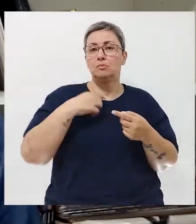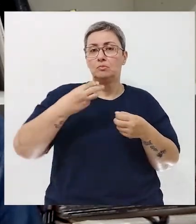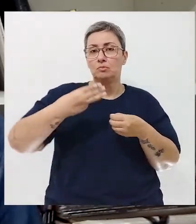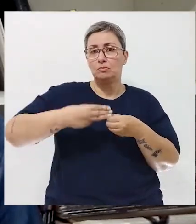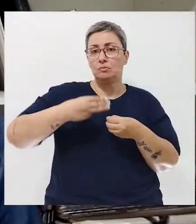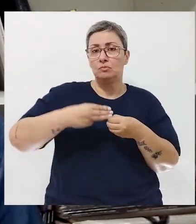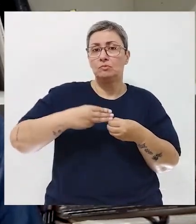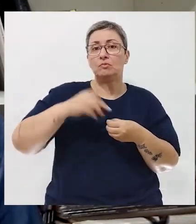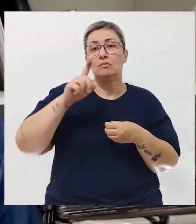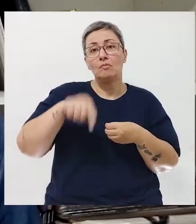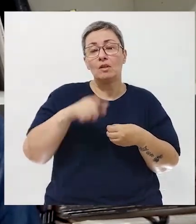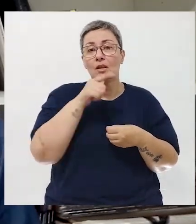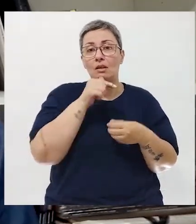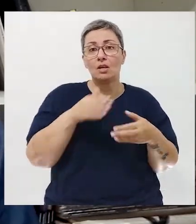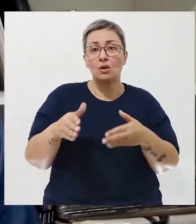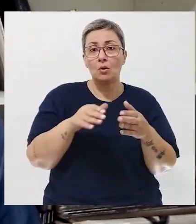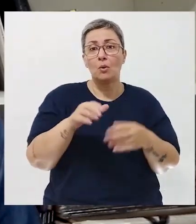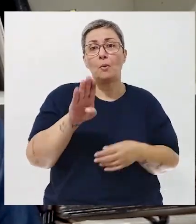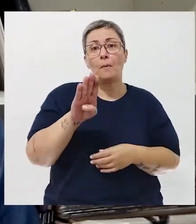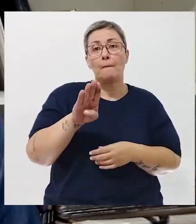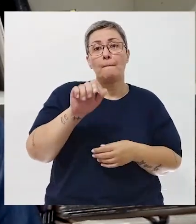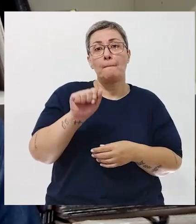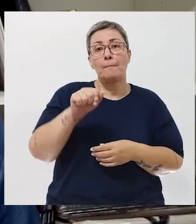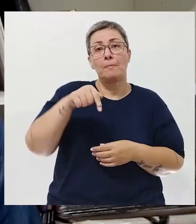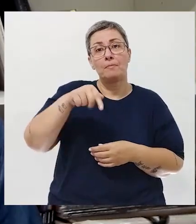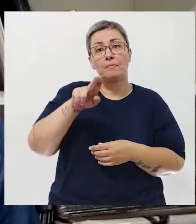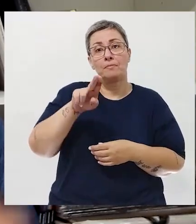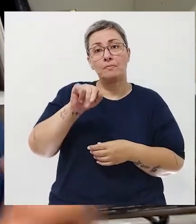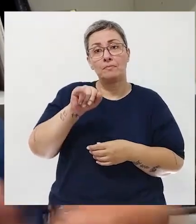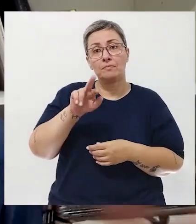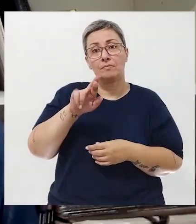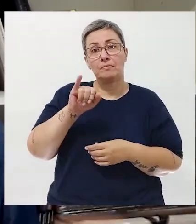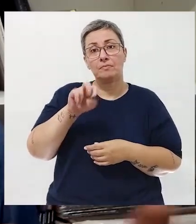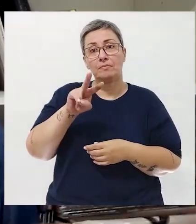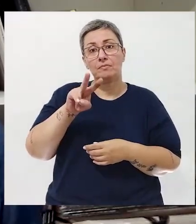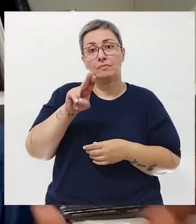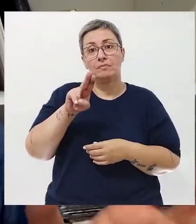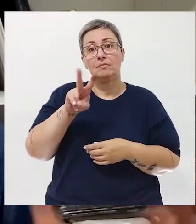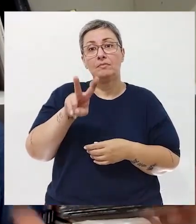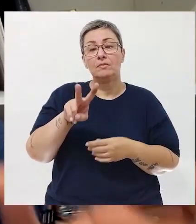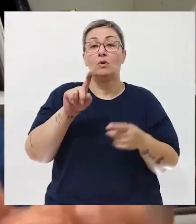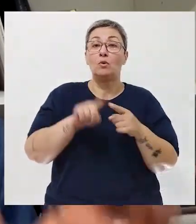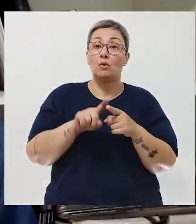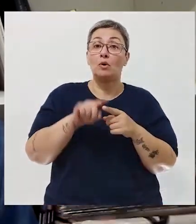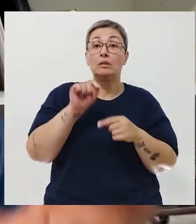importantes aqui nesse município, que é o rio Baquirivu, mais conhecido como